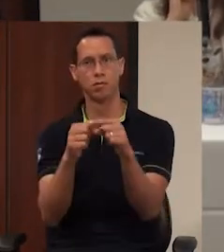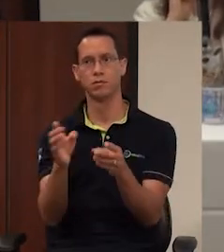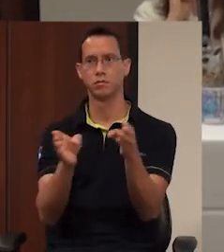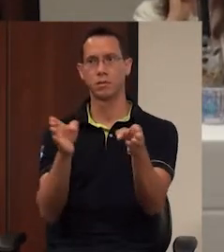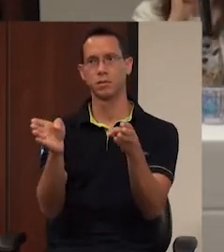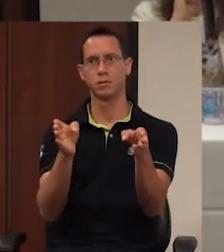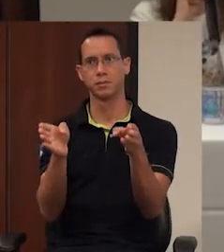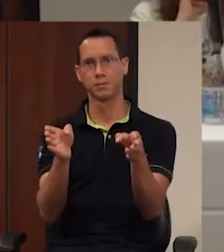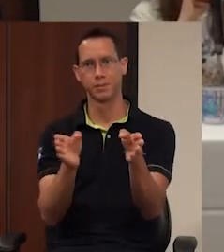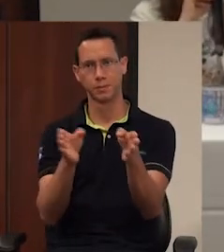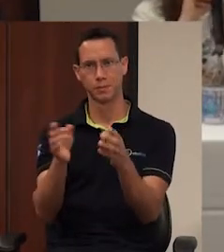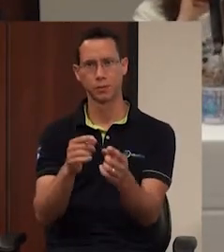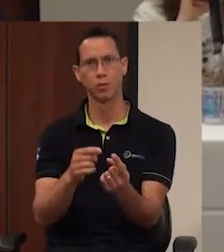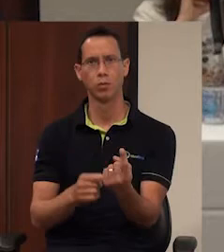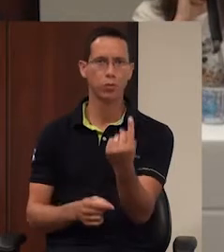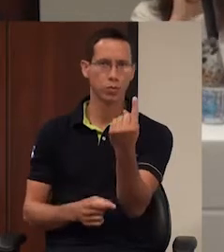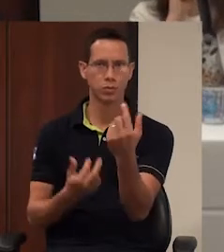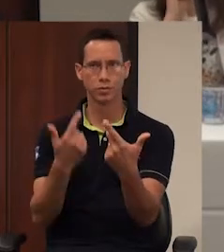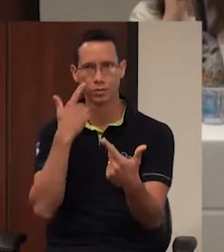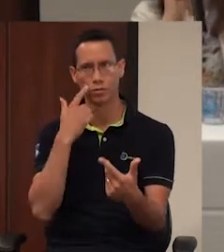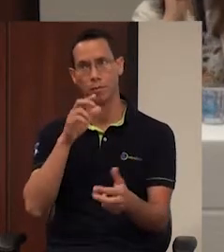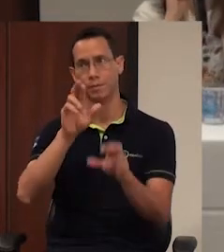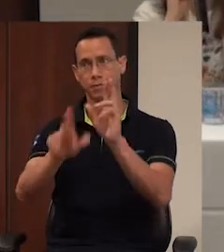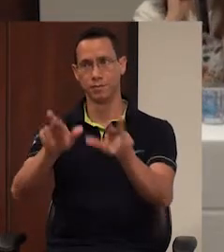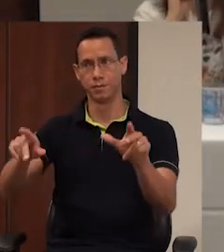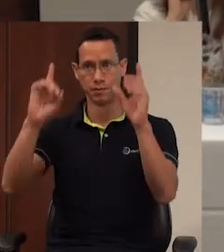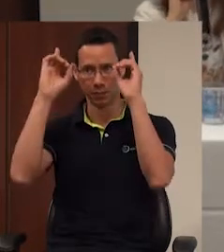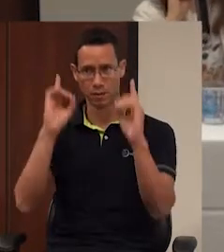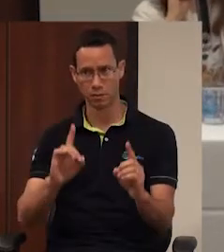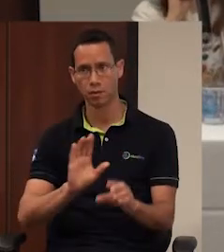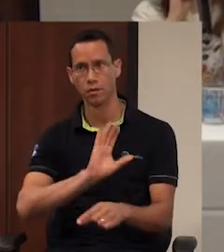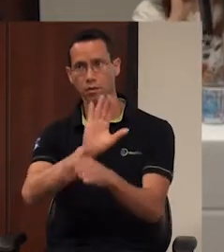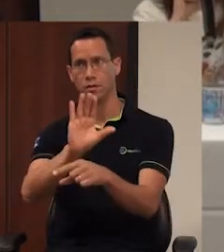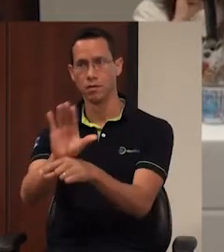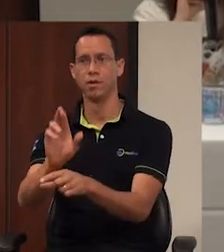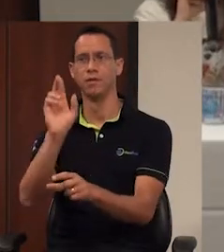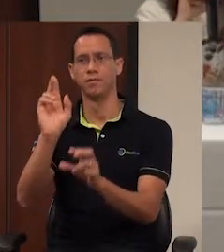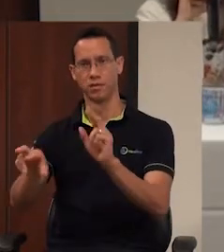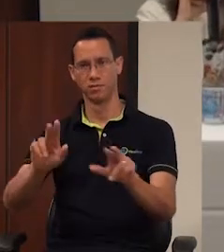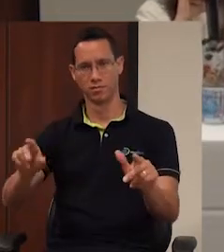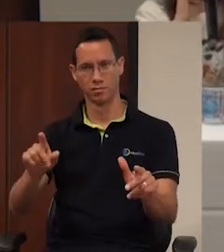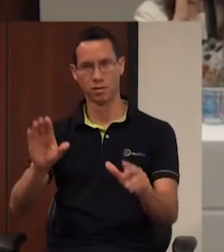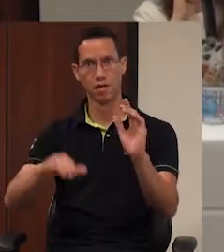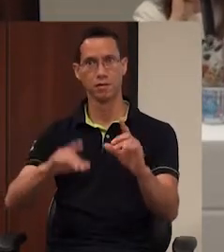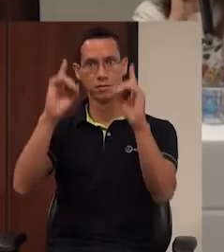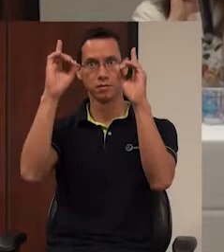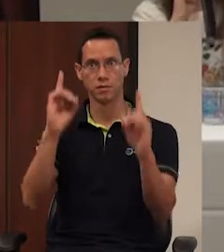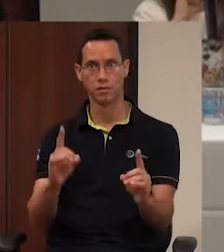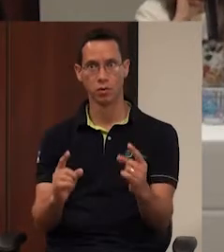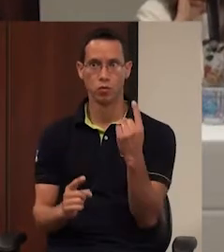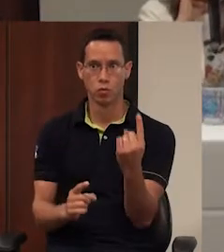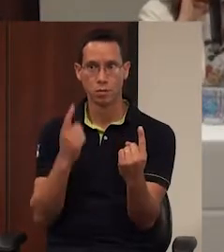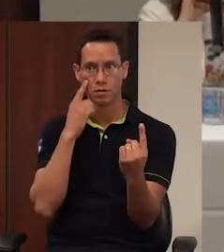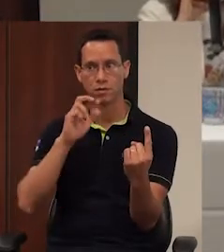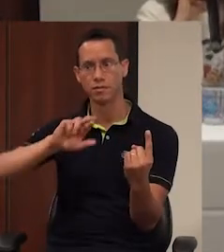E acessibilidade não é uma única coisa, então para cada tipo de deficiência eu preciso de um apoio. Às vezes, para o mesmo tipo de deficiência eu preciso de diferentes